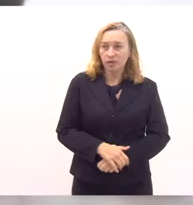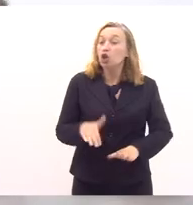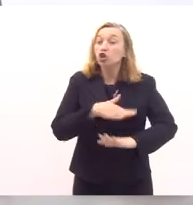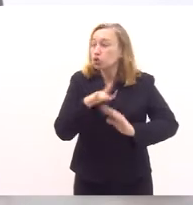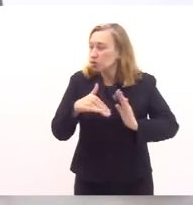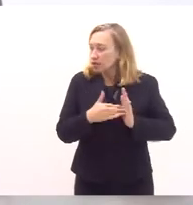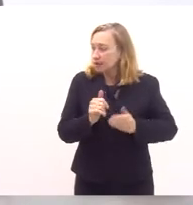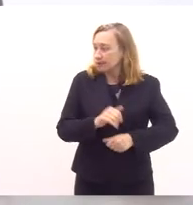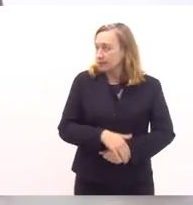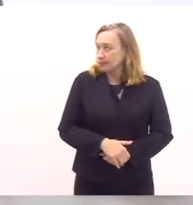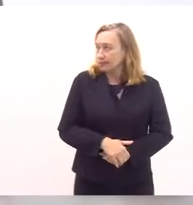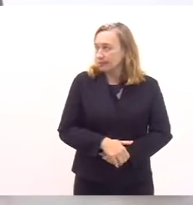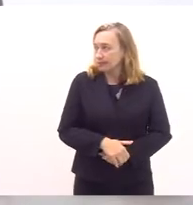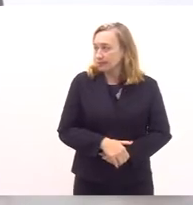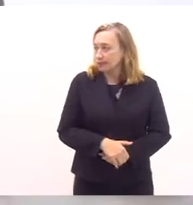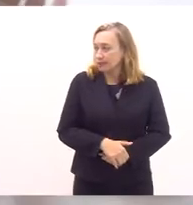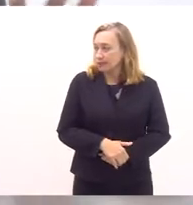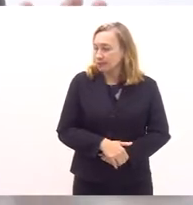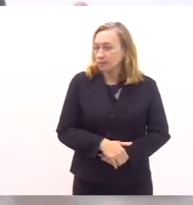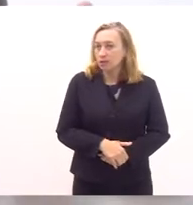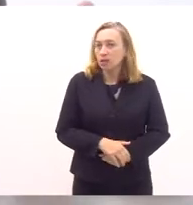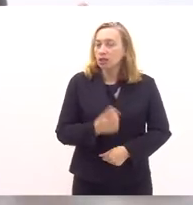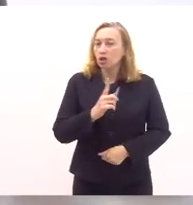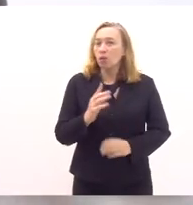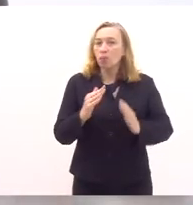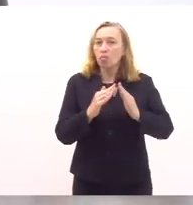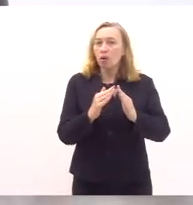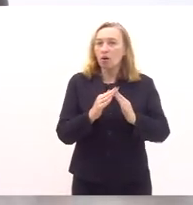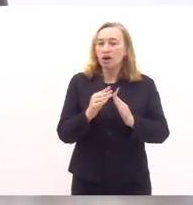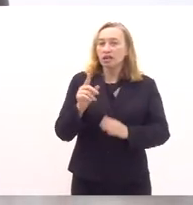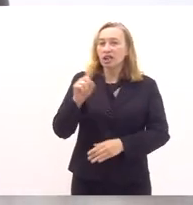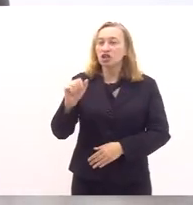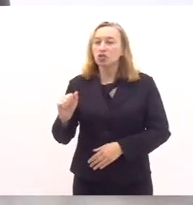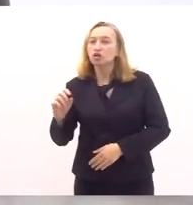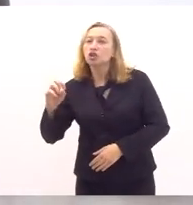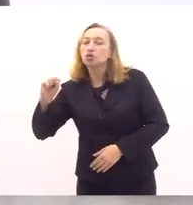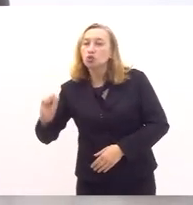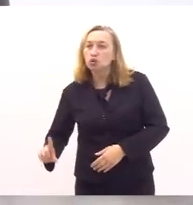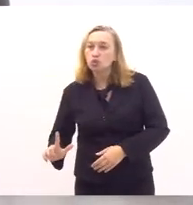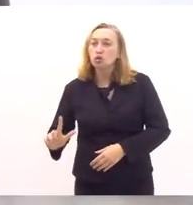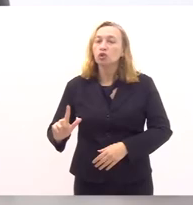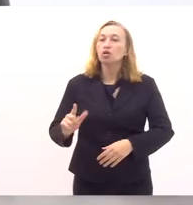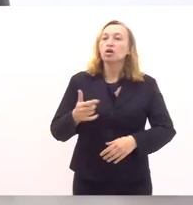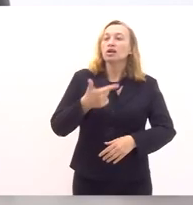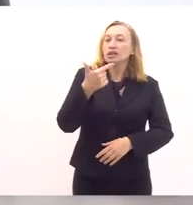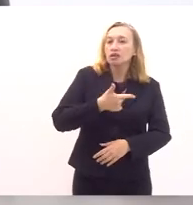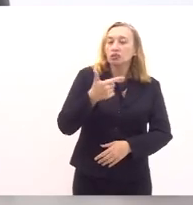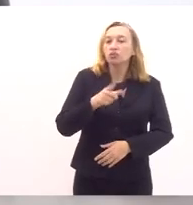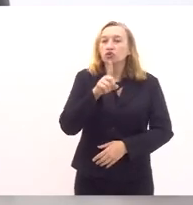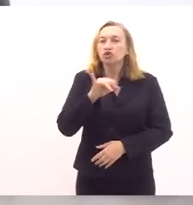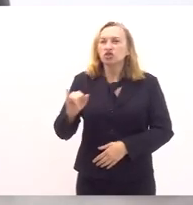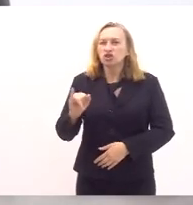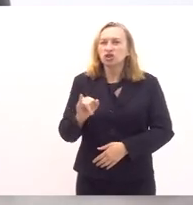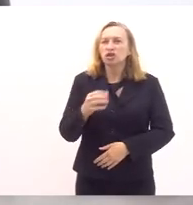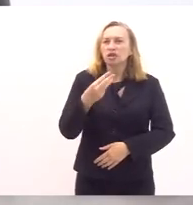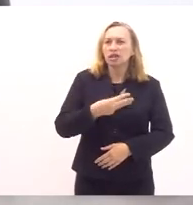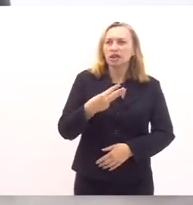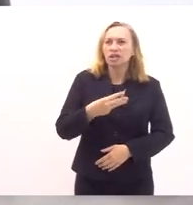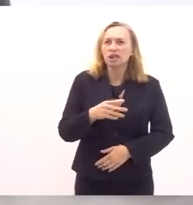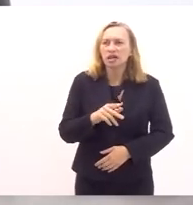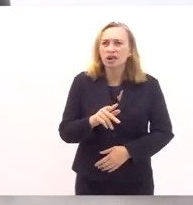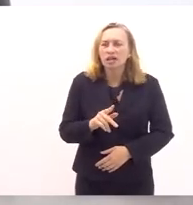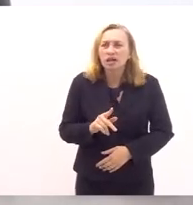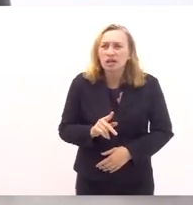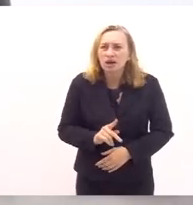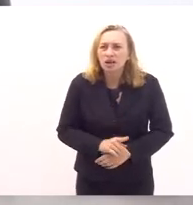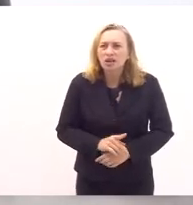Todas elas. Não mora na Zona Sul. Segundo, no dia 13 é o dia dos petrovelhos. Nós